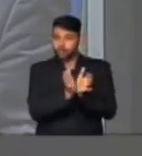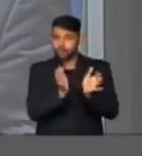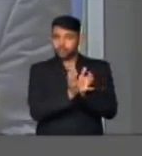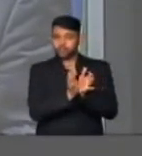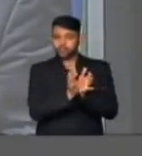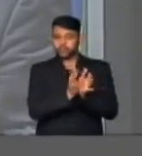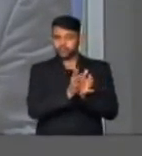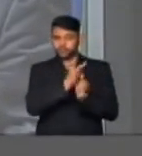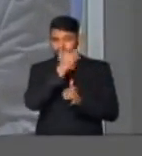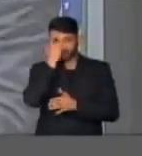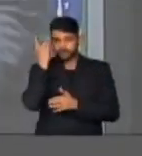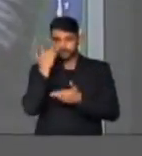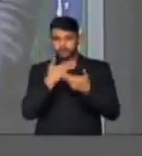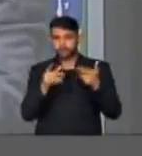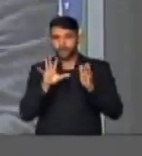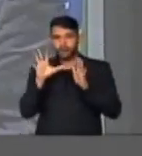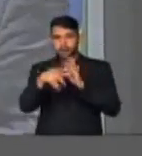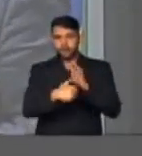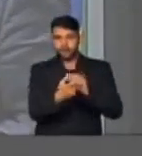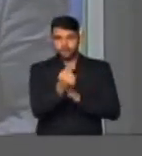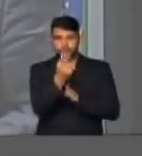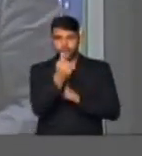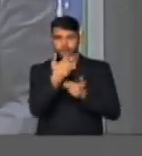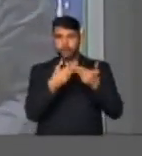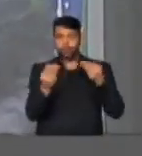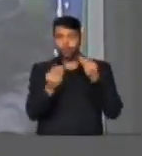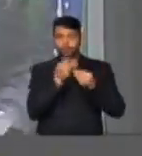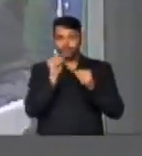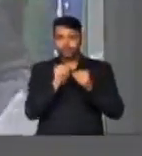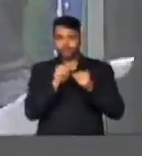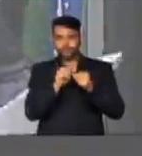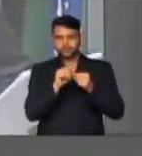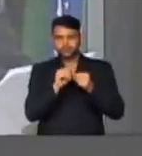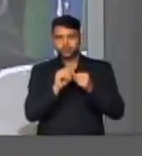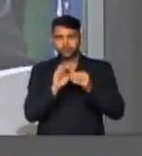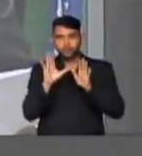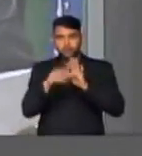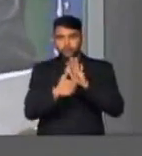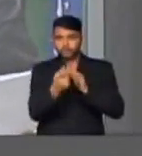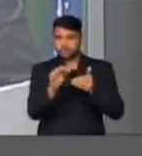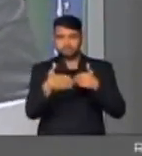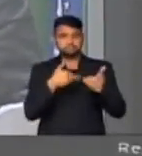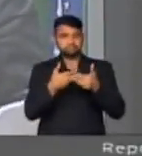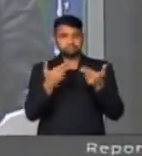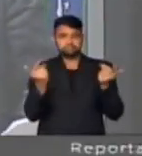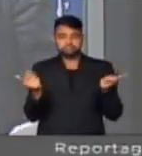de ratazanas comeu teu fundo como se fosse um pedaço de queijo.